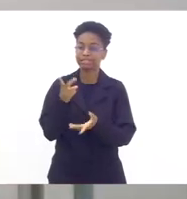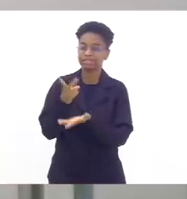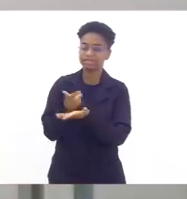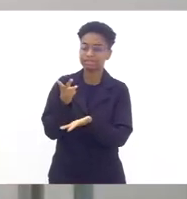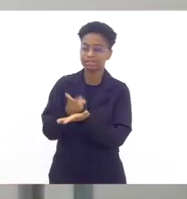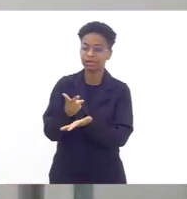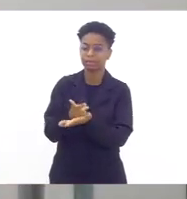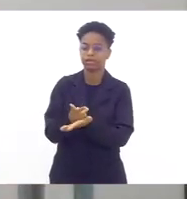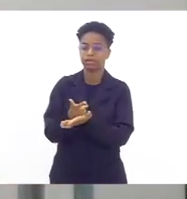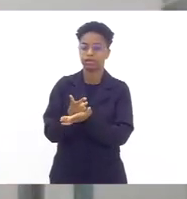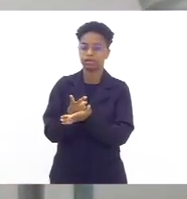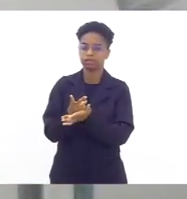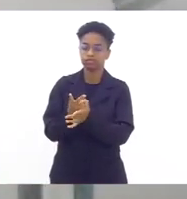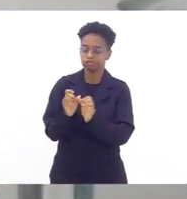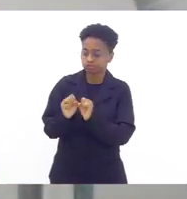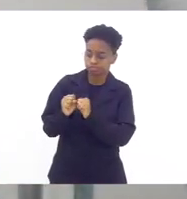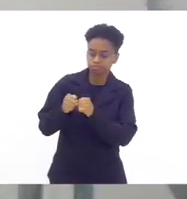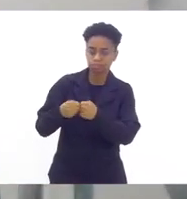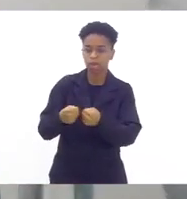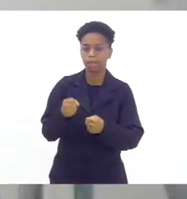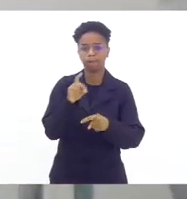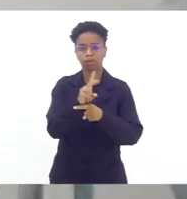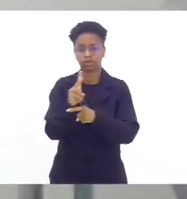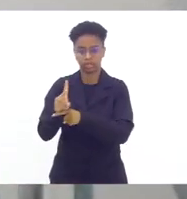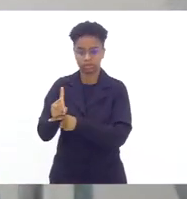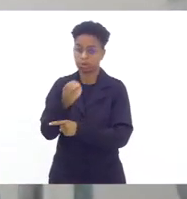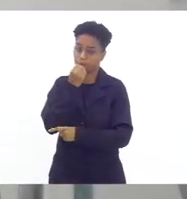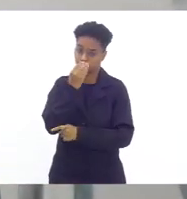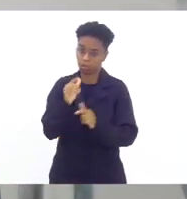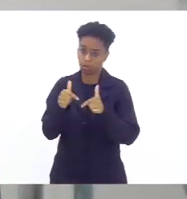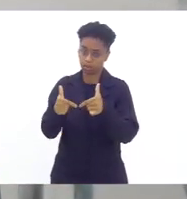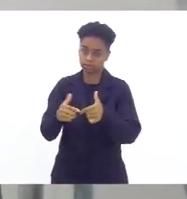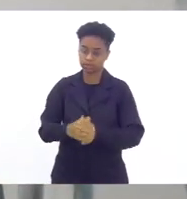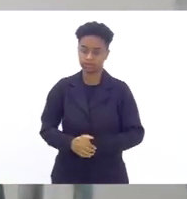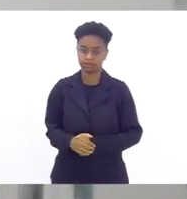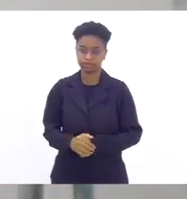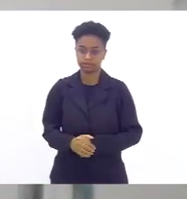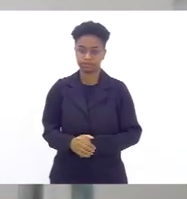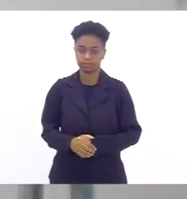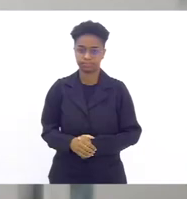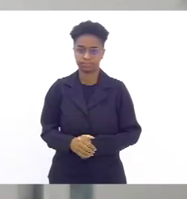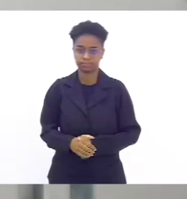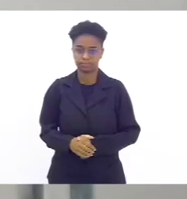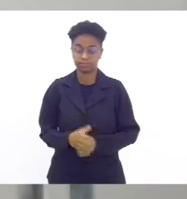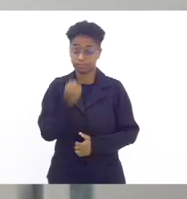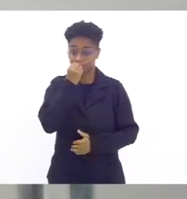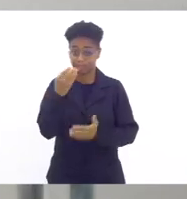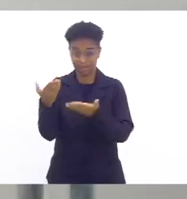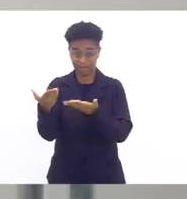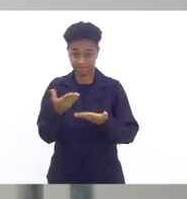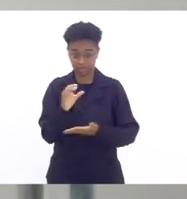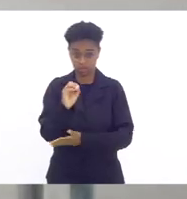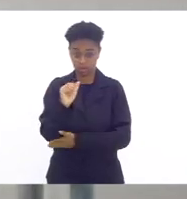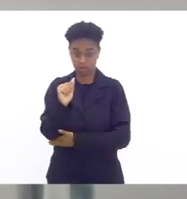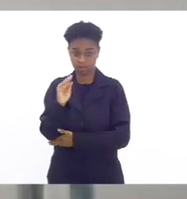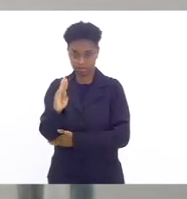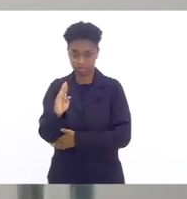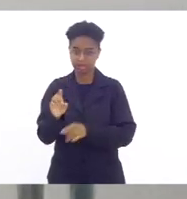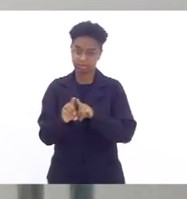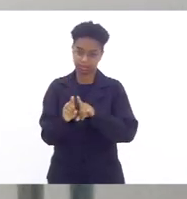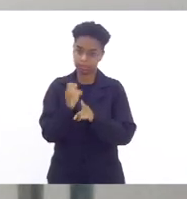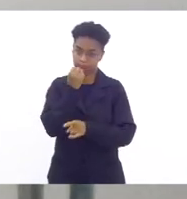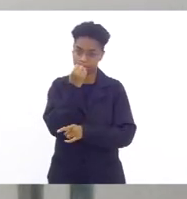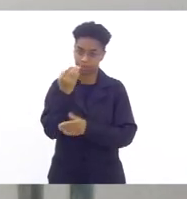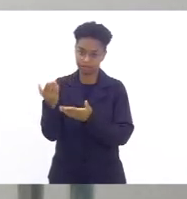do lado das boas causas sempre tá do lado das boas causas muito bem-vinda ao OAB muito